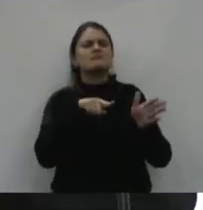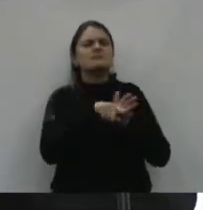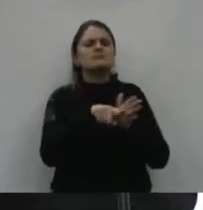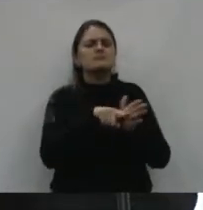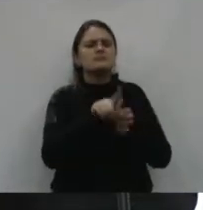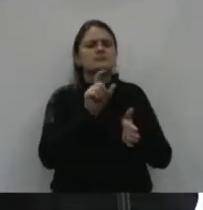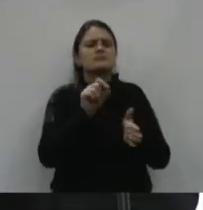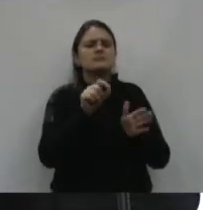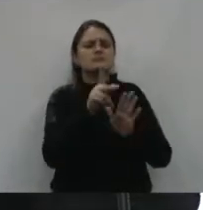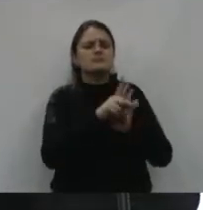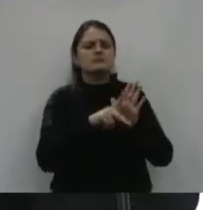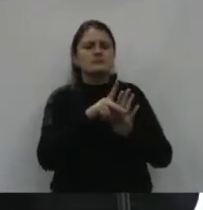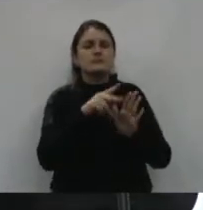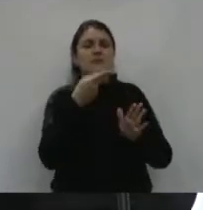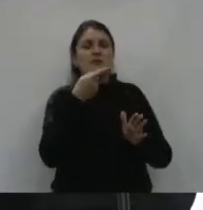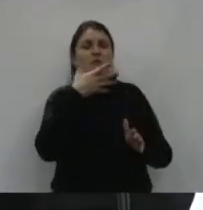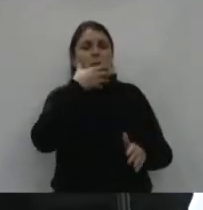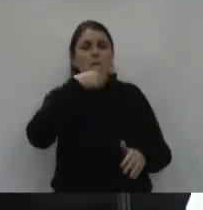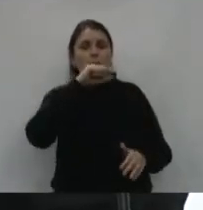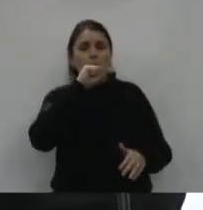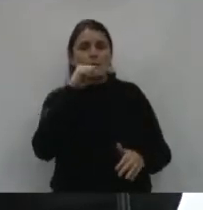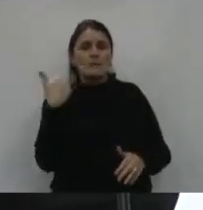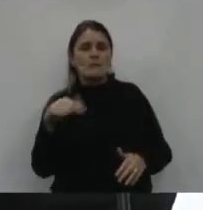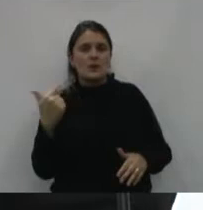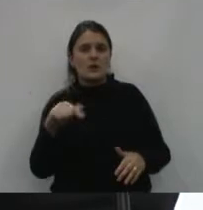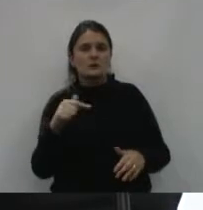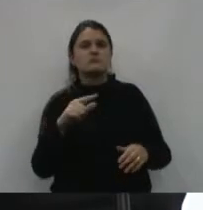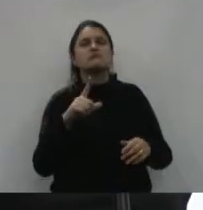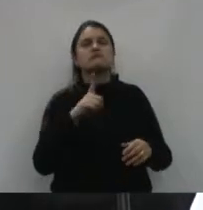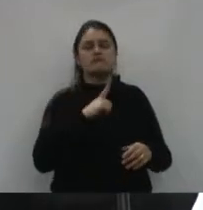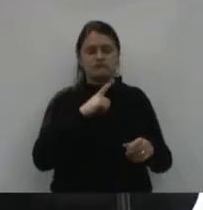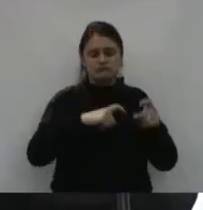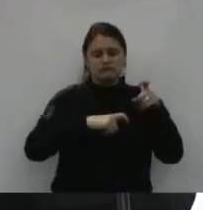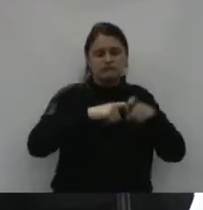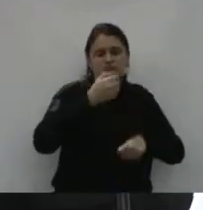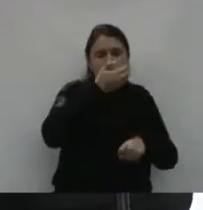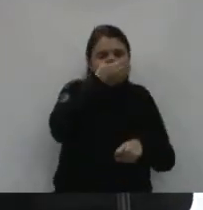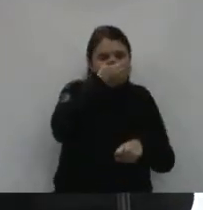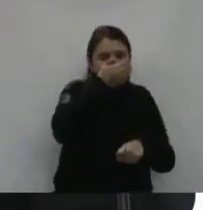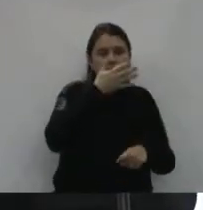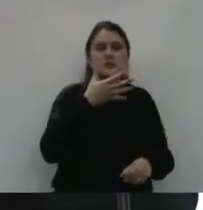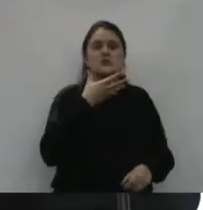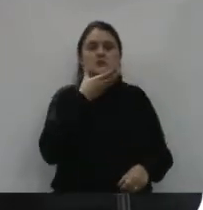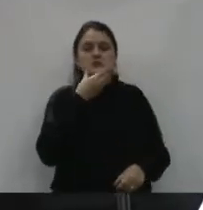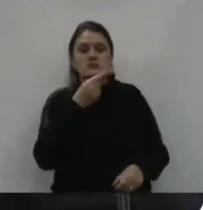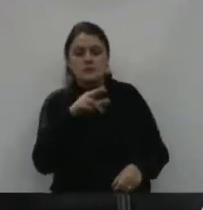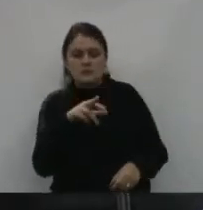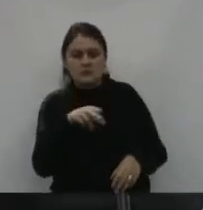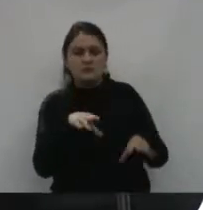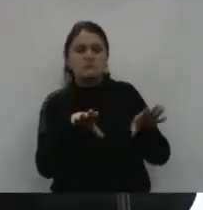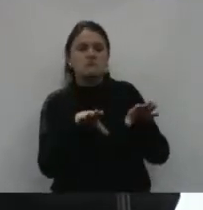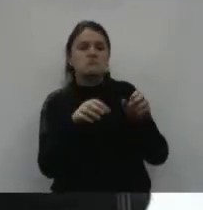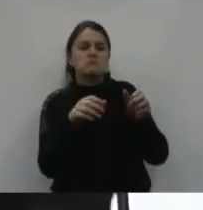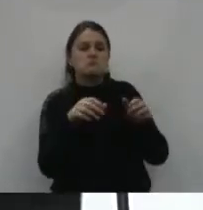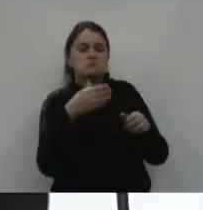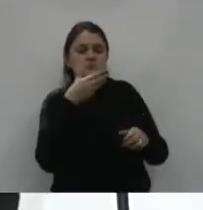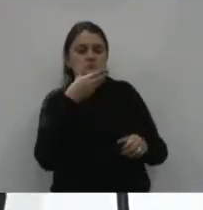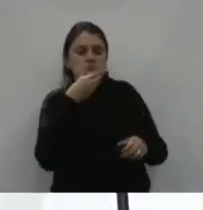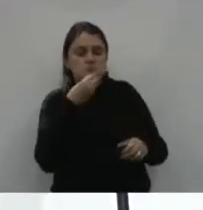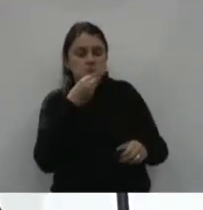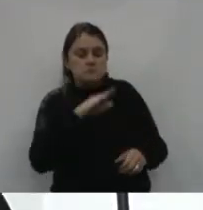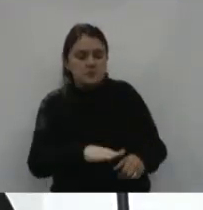indagada ela falou que eu pagava o papá dras tudela abusava dela eo irmão menor era obrigado a ficar